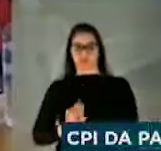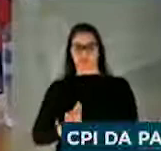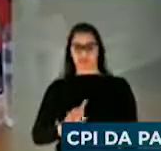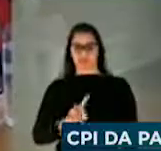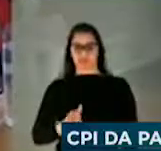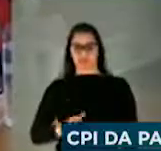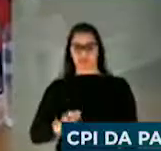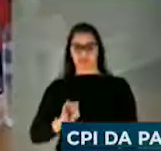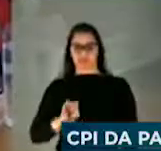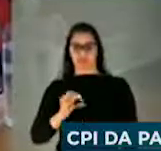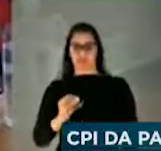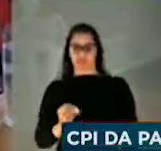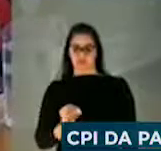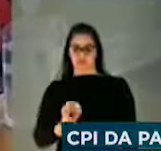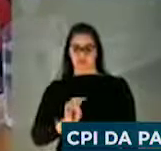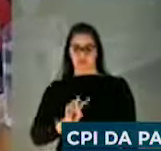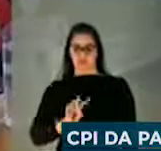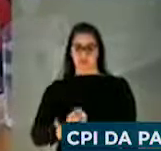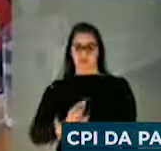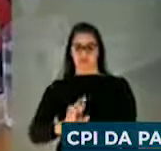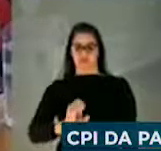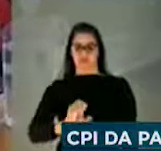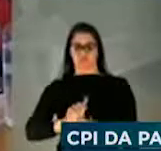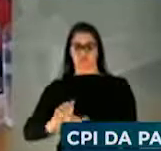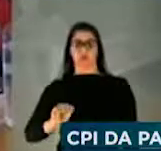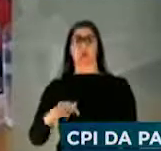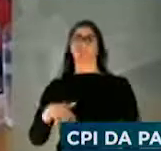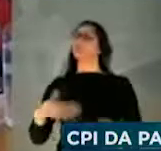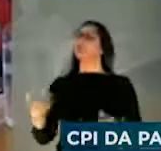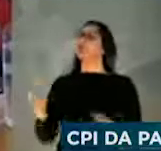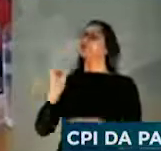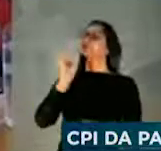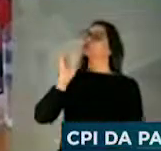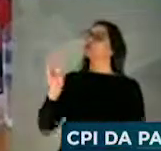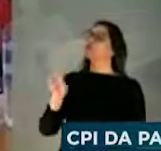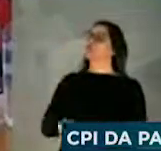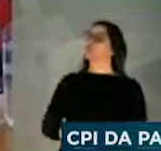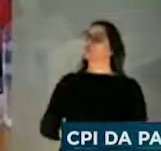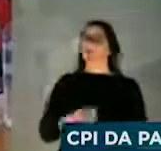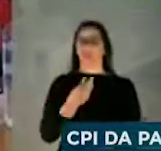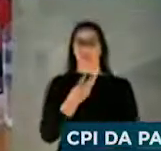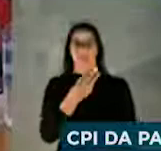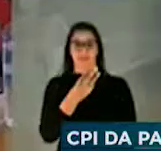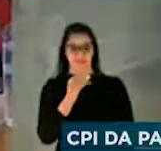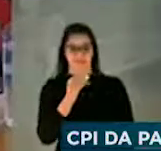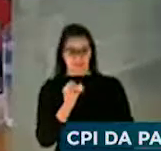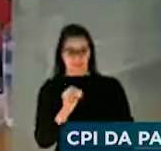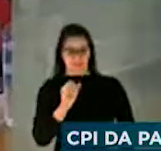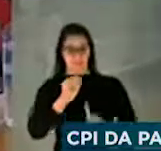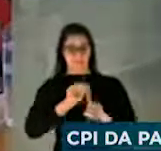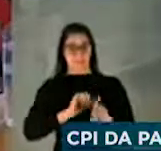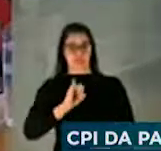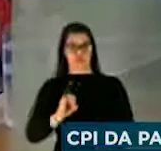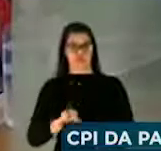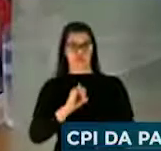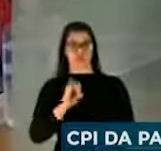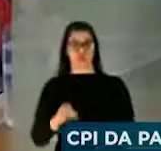quem é esse vídeo é do dia trinta de Janeiro do ano passado